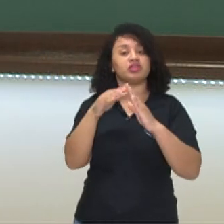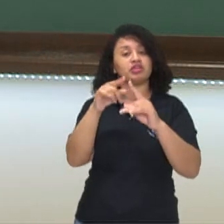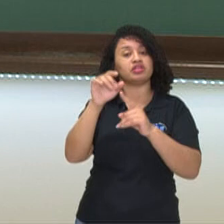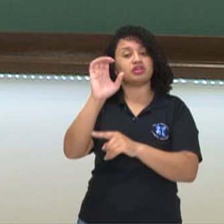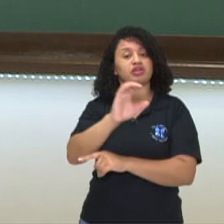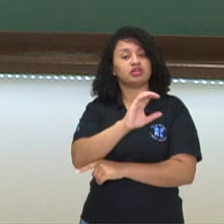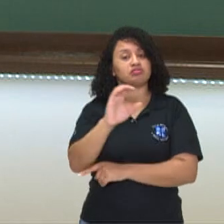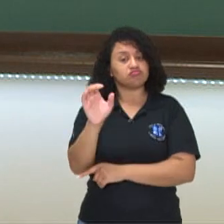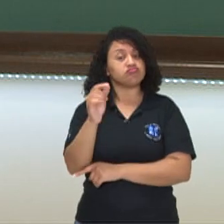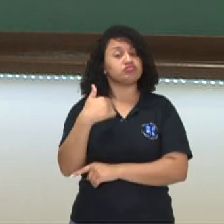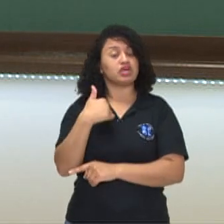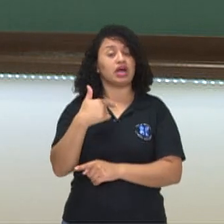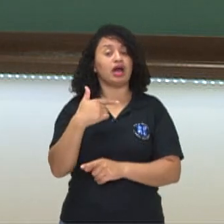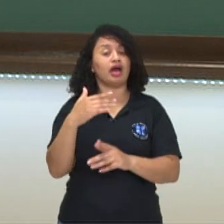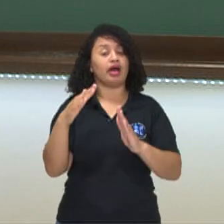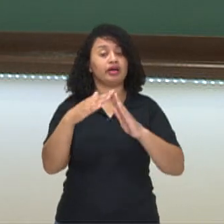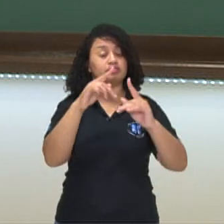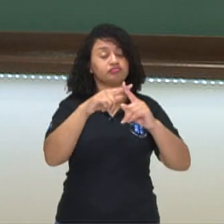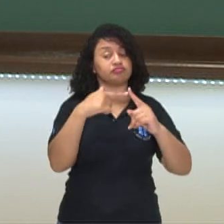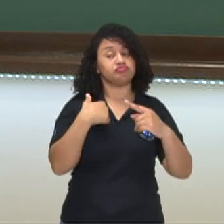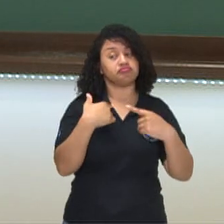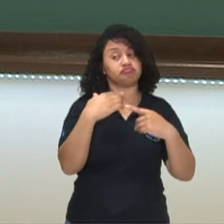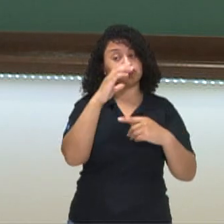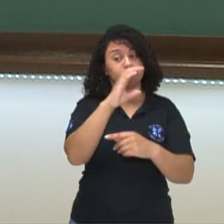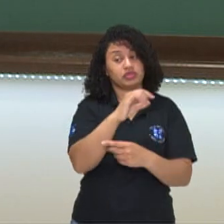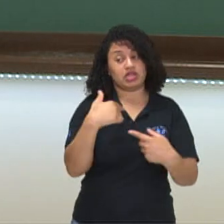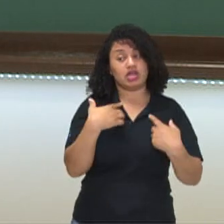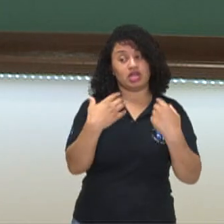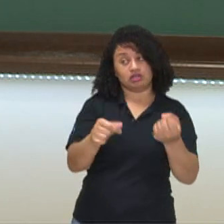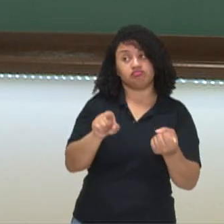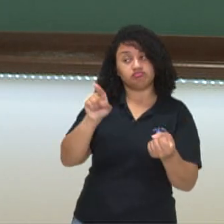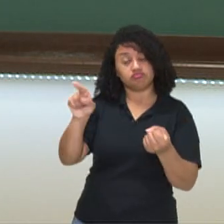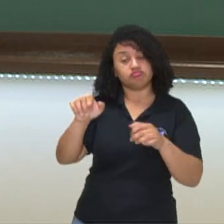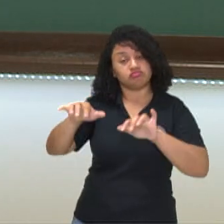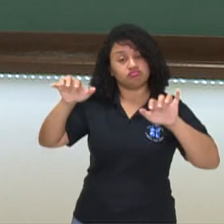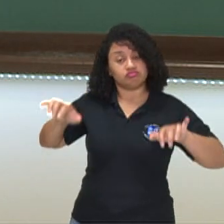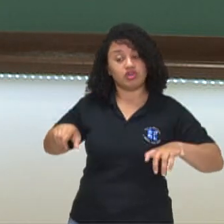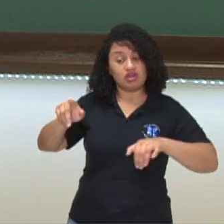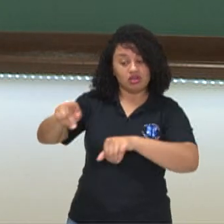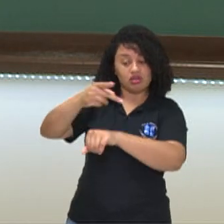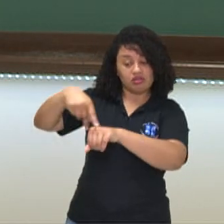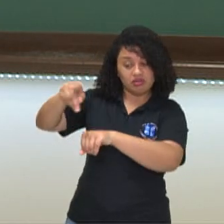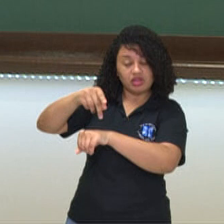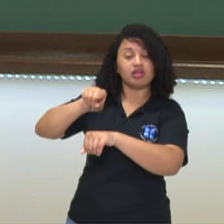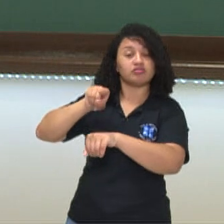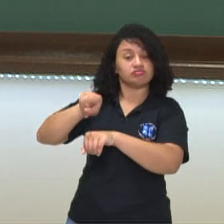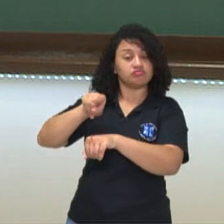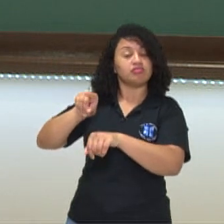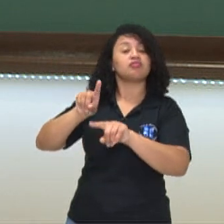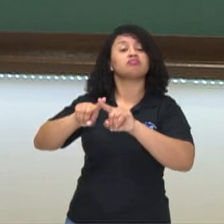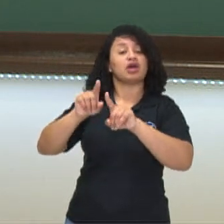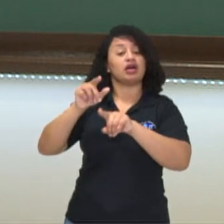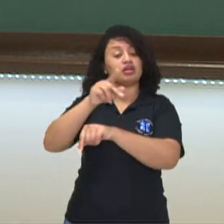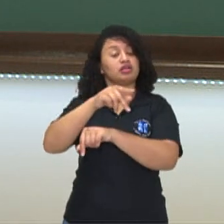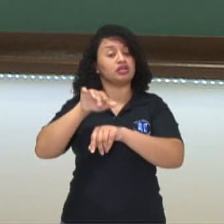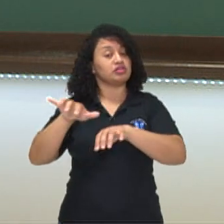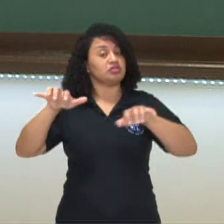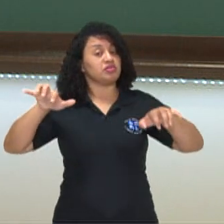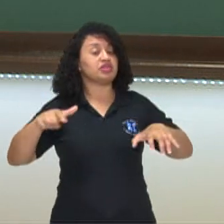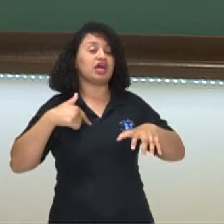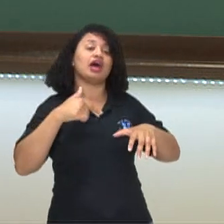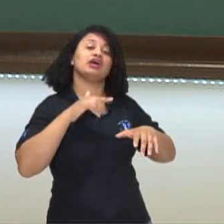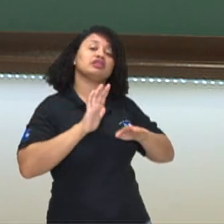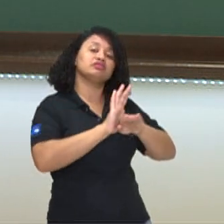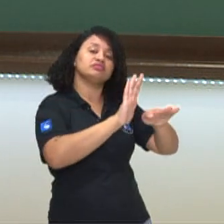A Igreja reconhecia o monarca como sendo ele, né, monarca do país, e esse monarca retribuía o apoio da